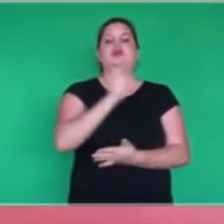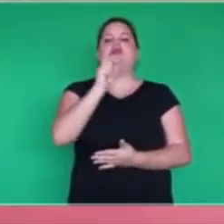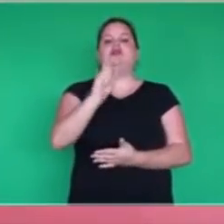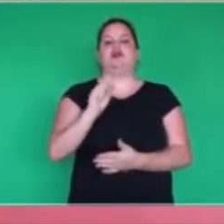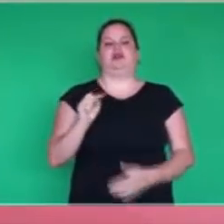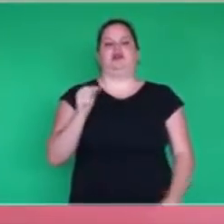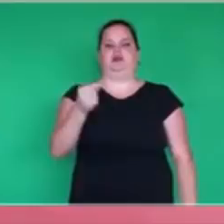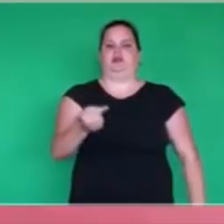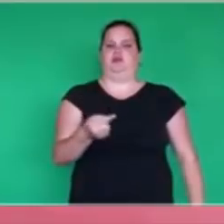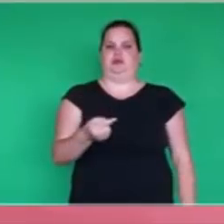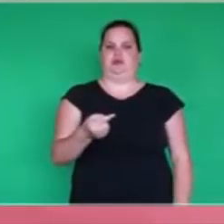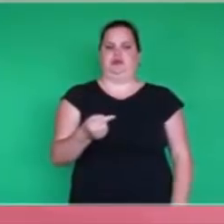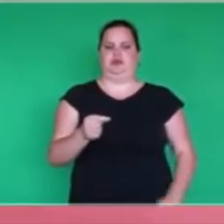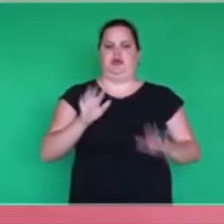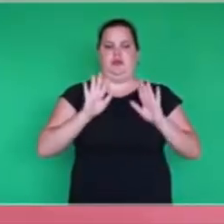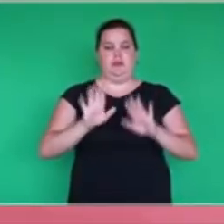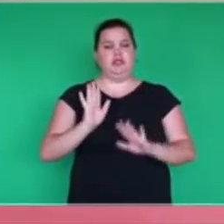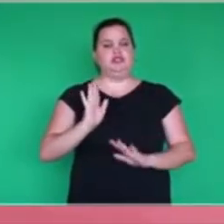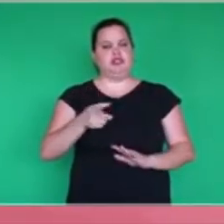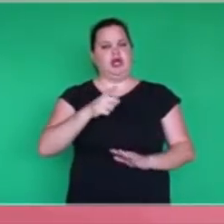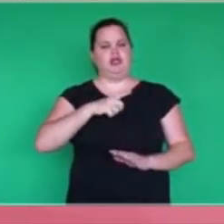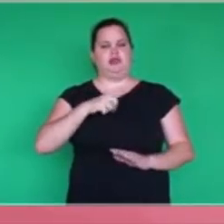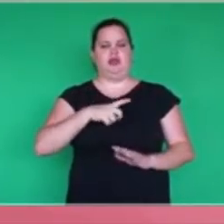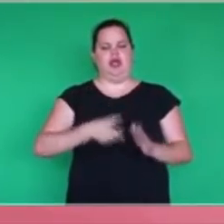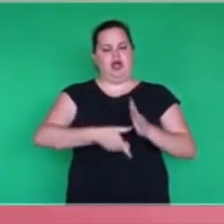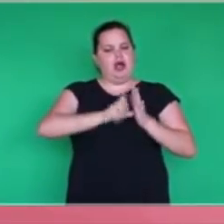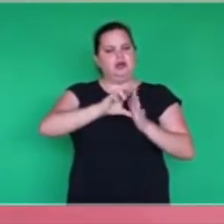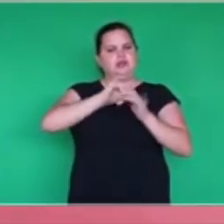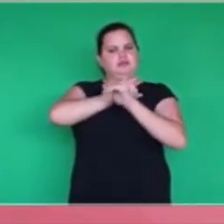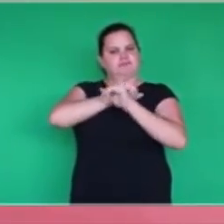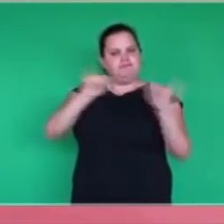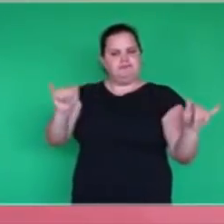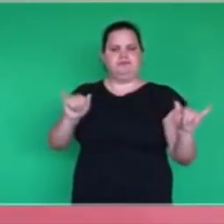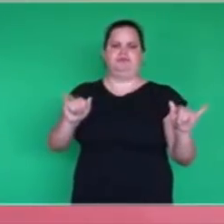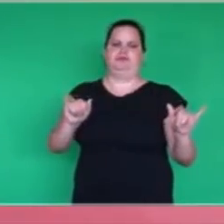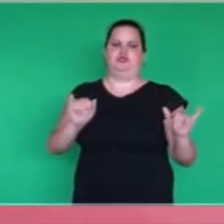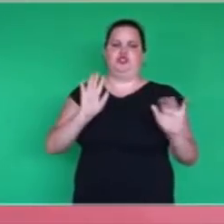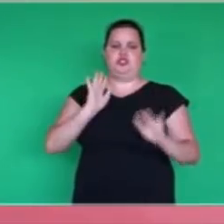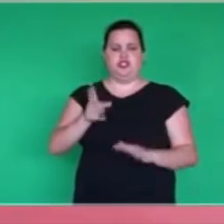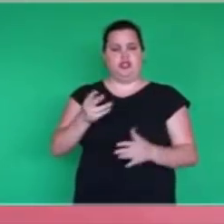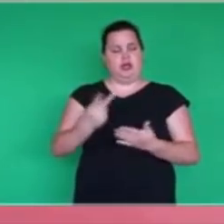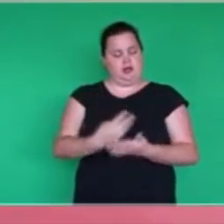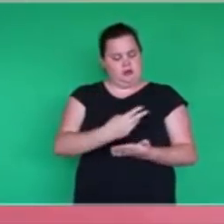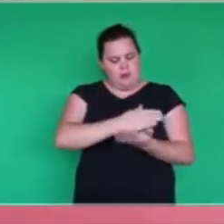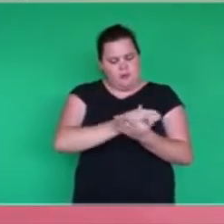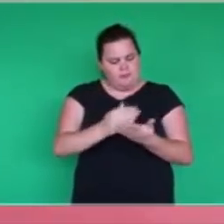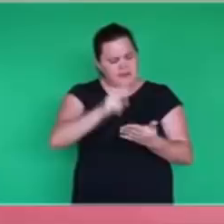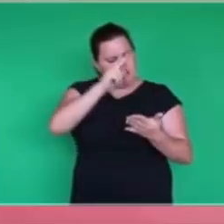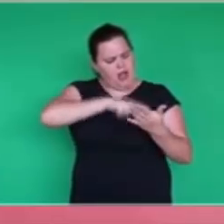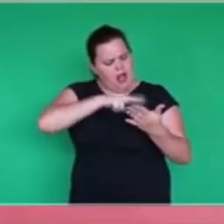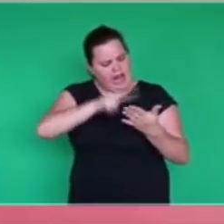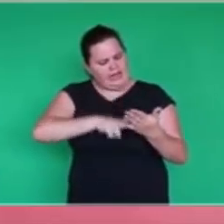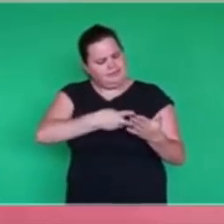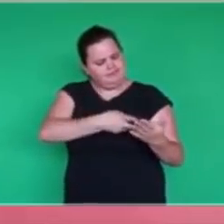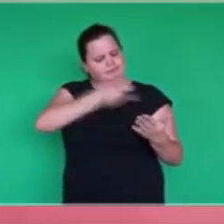mas já estão sendo antecipados, já começamos a ver e a viver essa antecipação. Quando a igreja